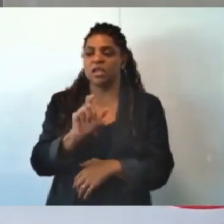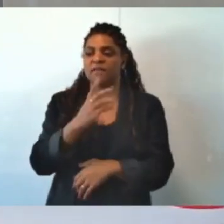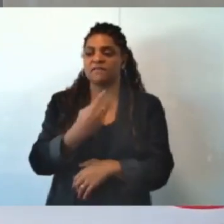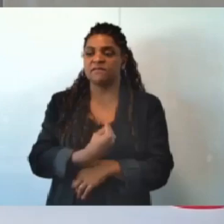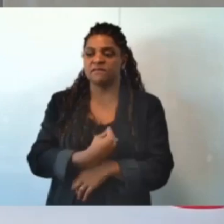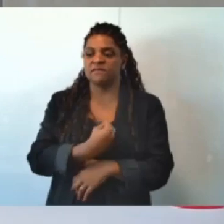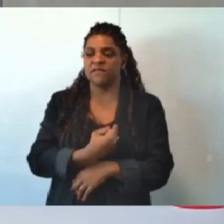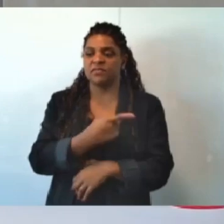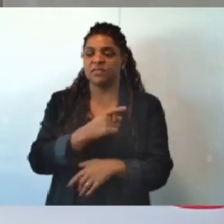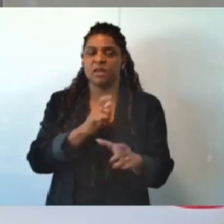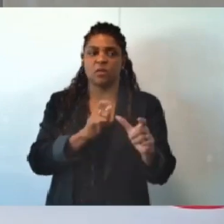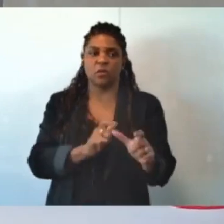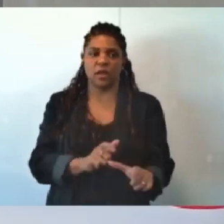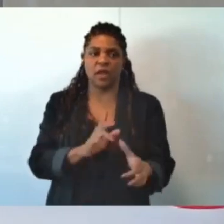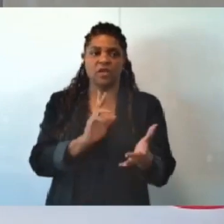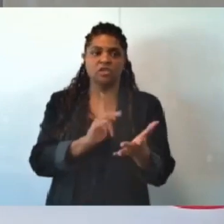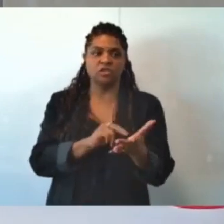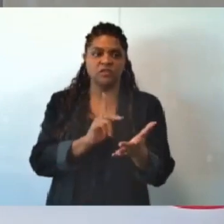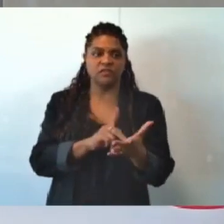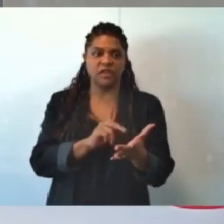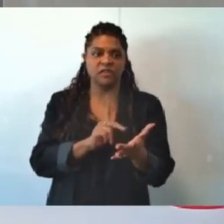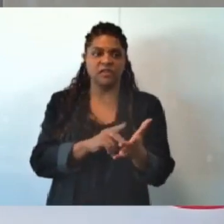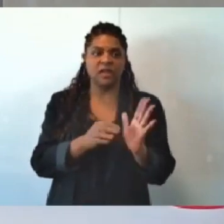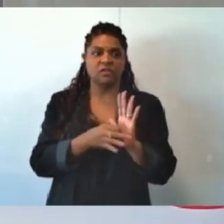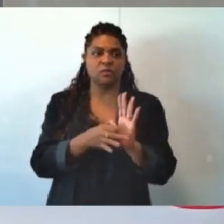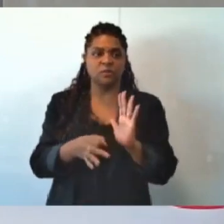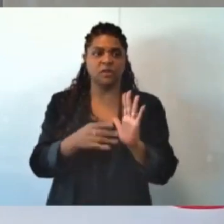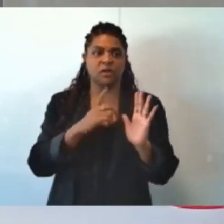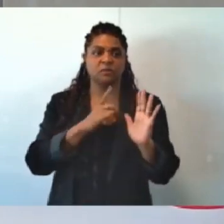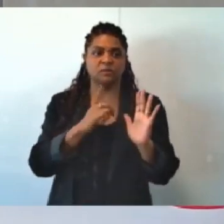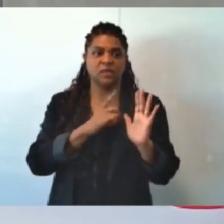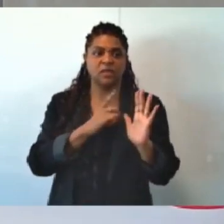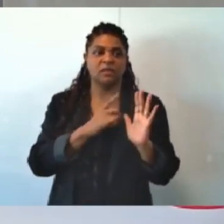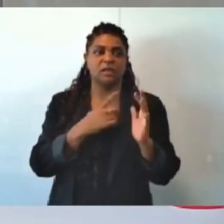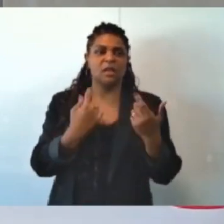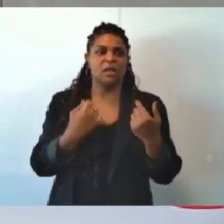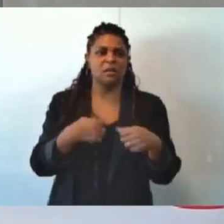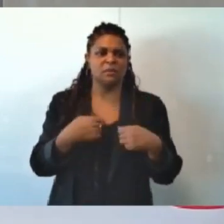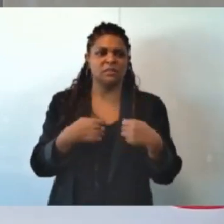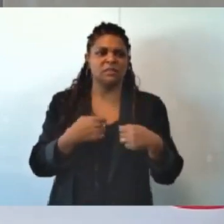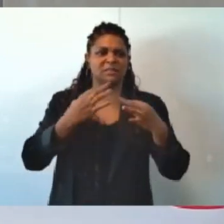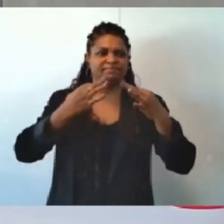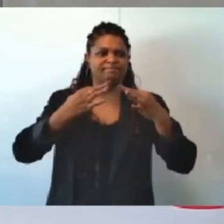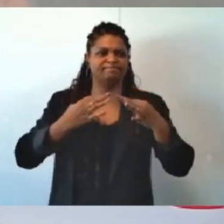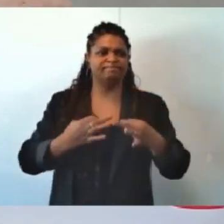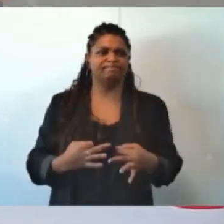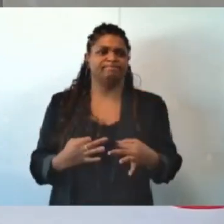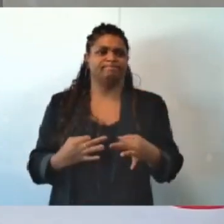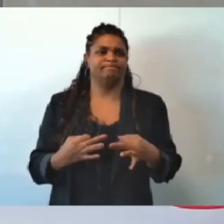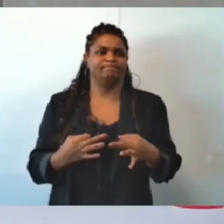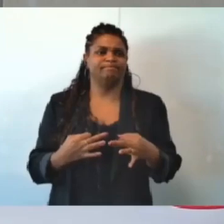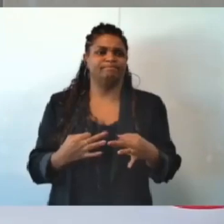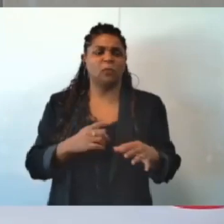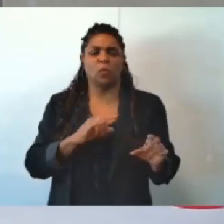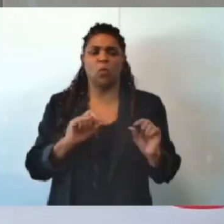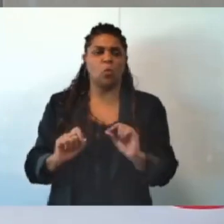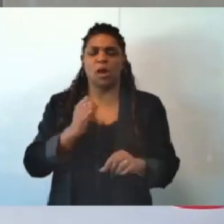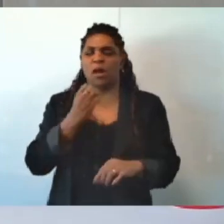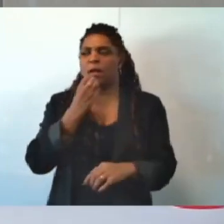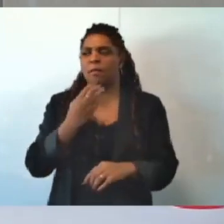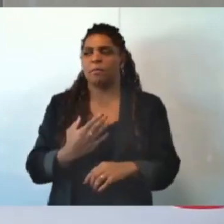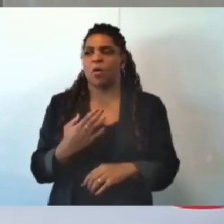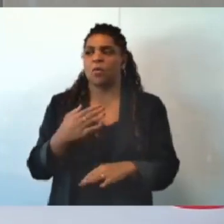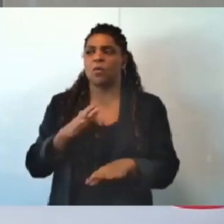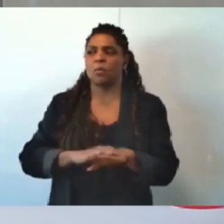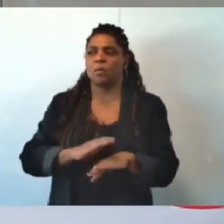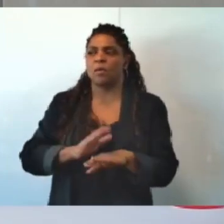poder realmente dar uma opinião precisa, certeira, do que seria bom para ele mesmo que mora